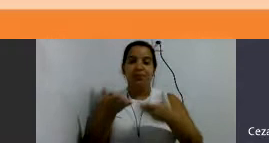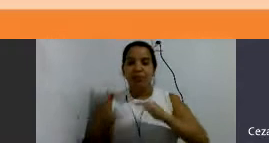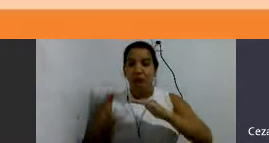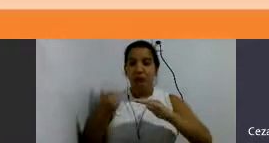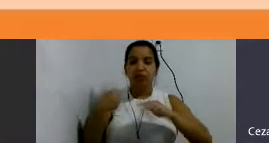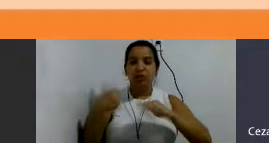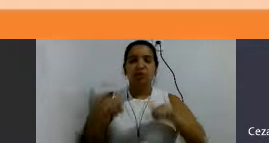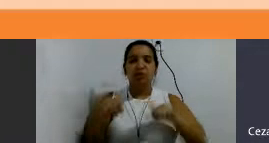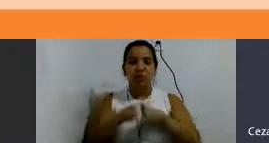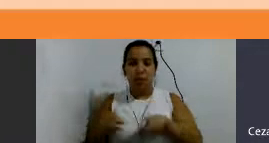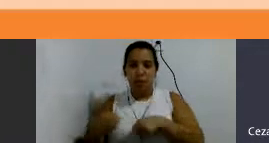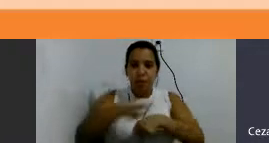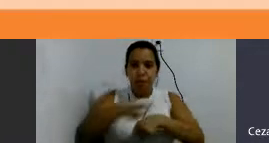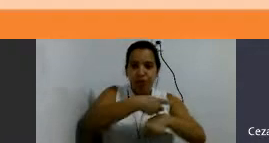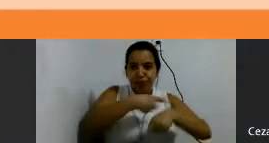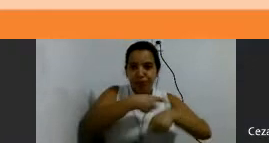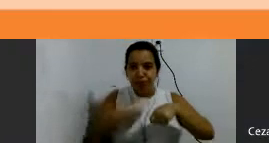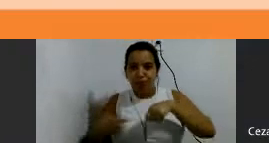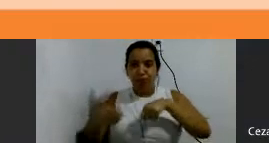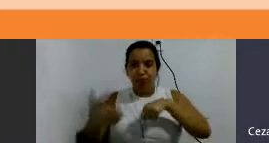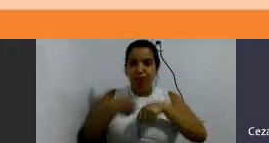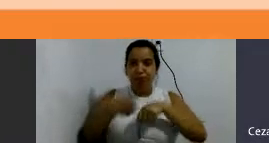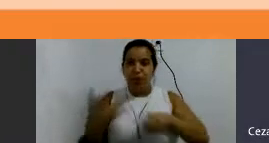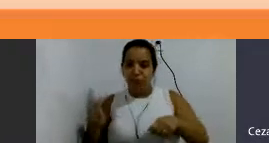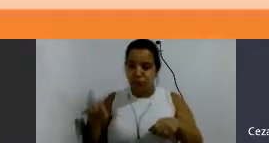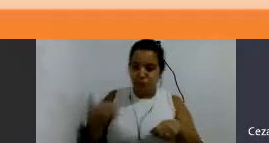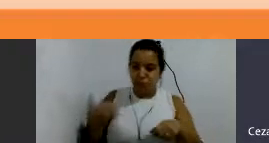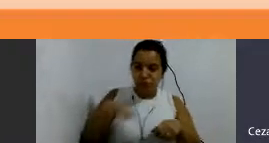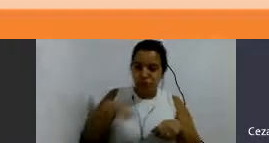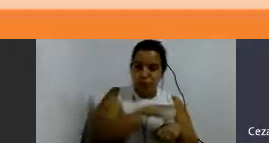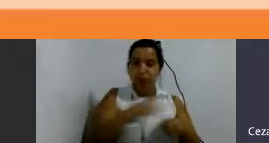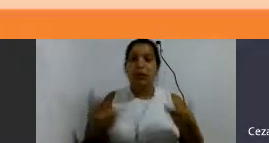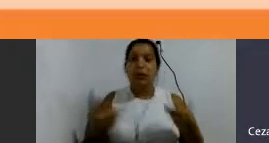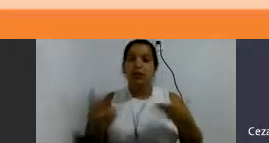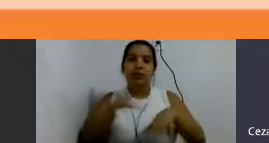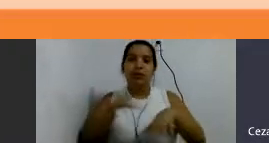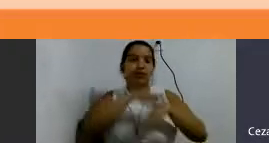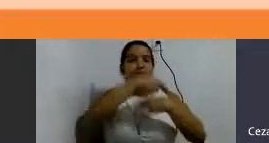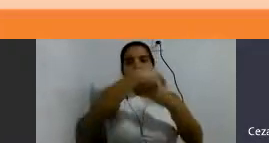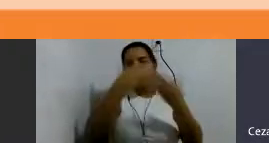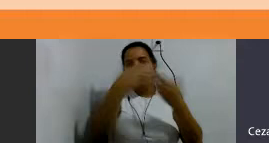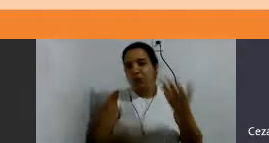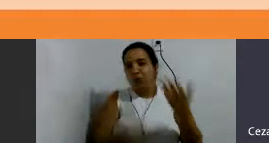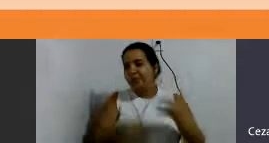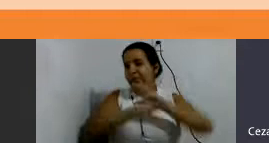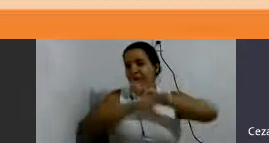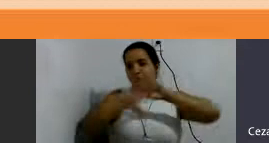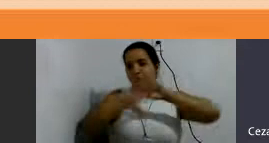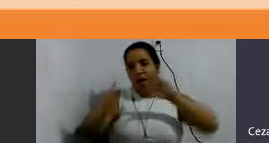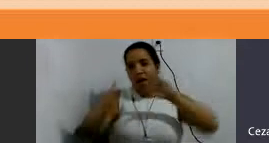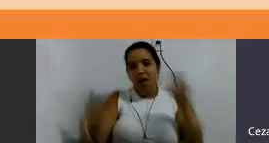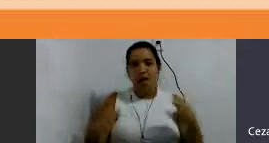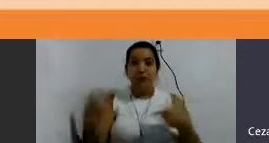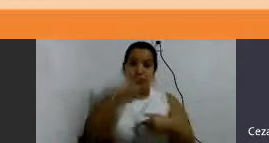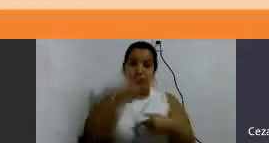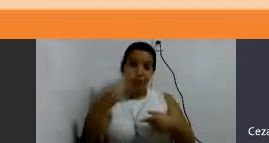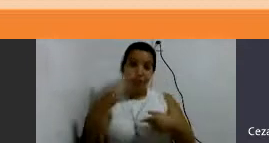também se locomovem. Então, a gente tem diversos formatos de protozoários.